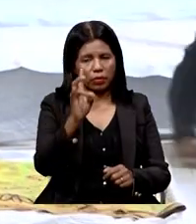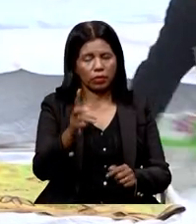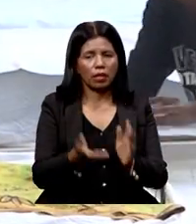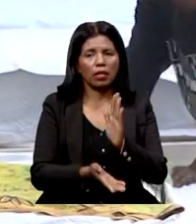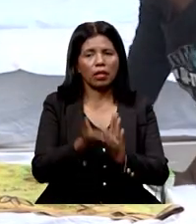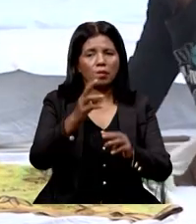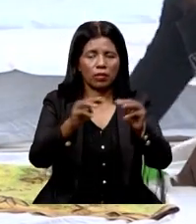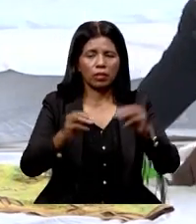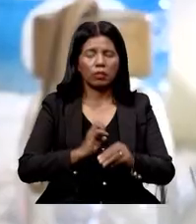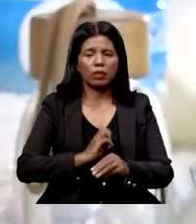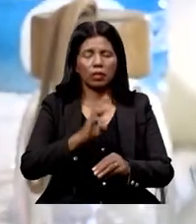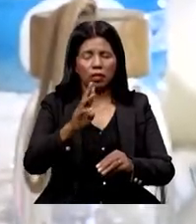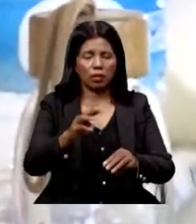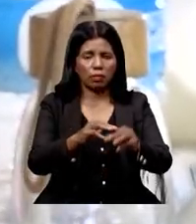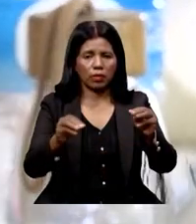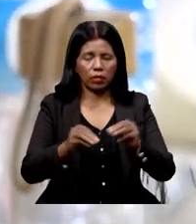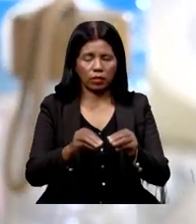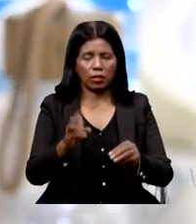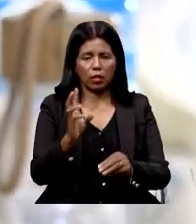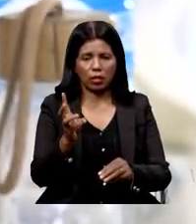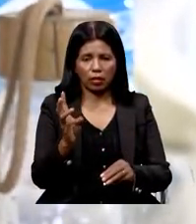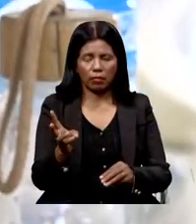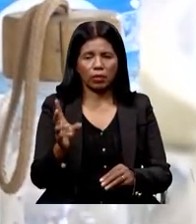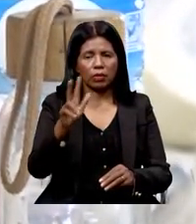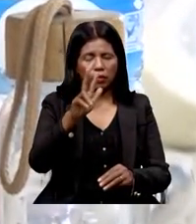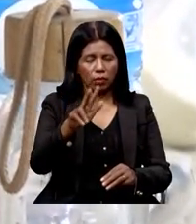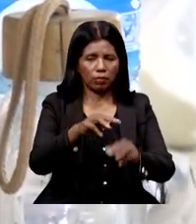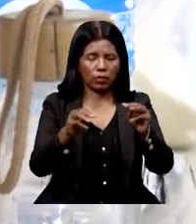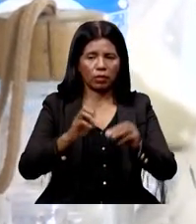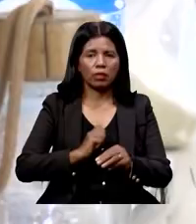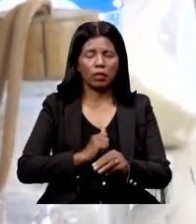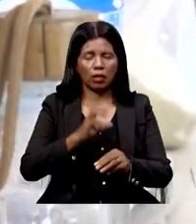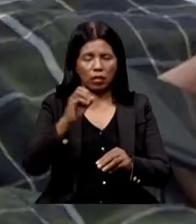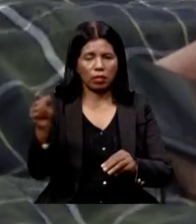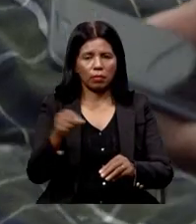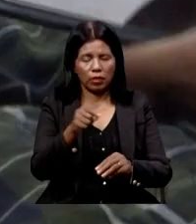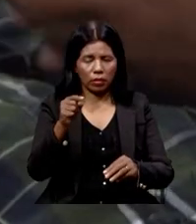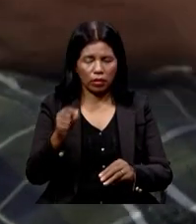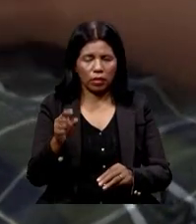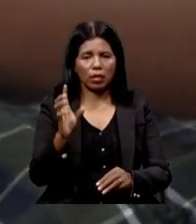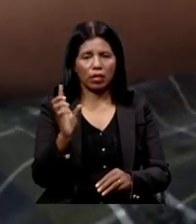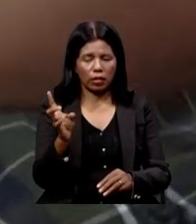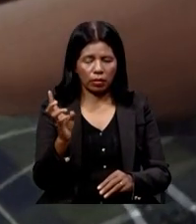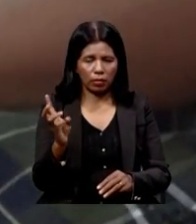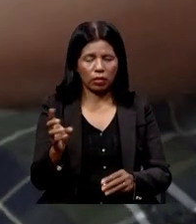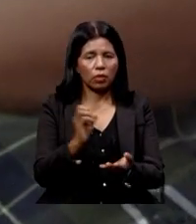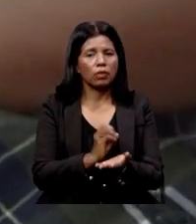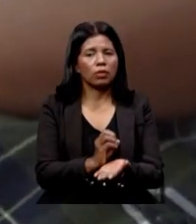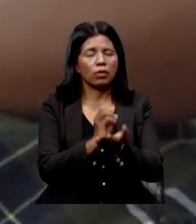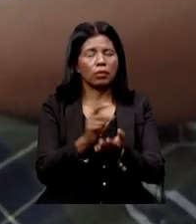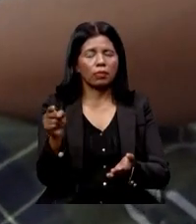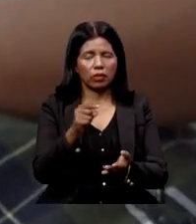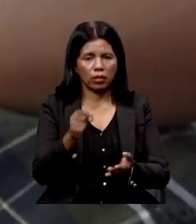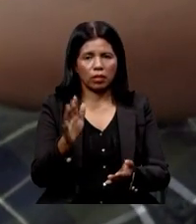lima município Hermera, o procento, nem nulo recentolo, município Ainaro, o procento, nem nulo, no Ecusi, o procento, lima